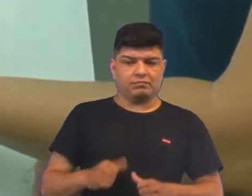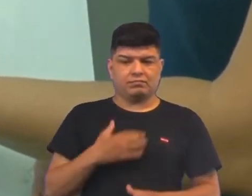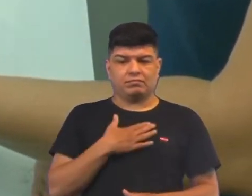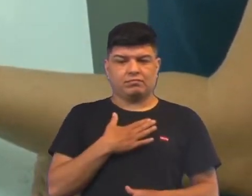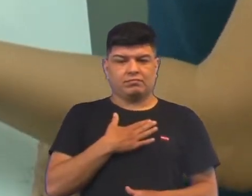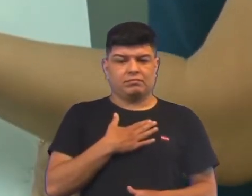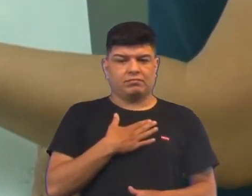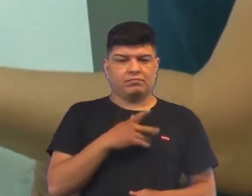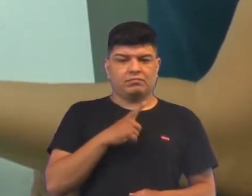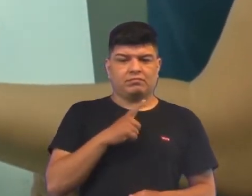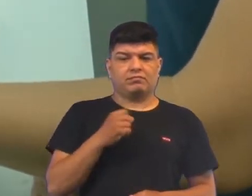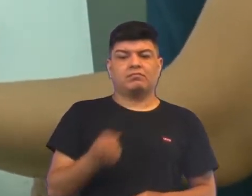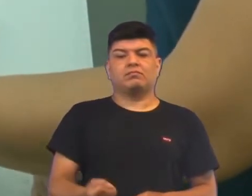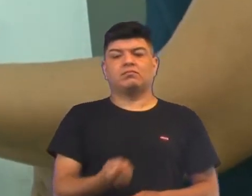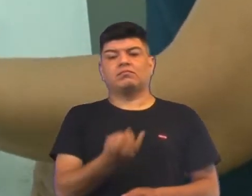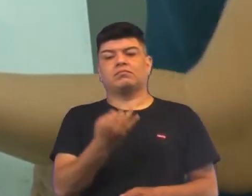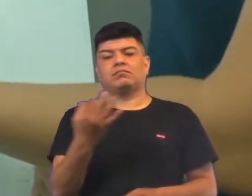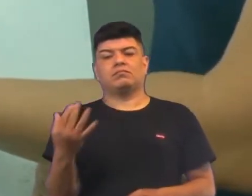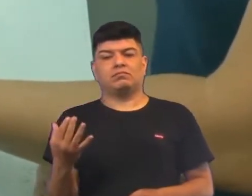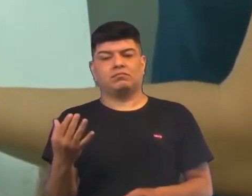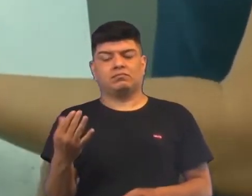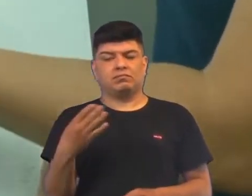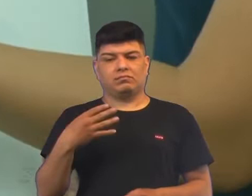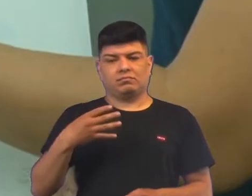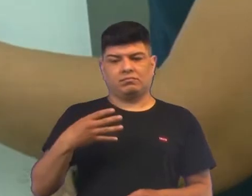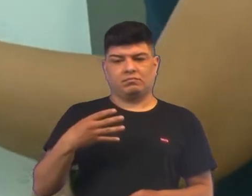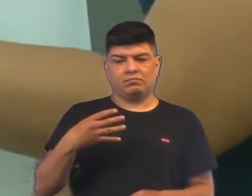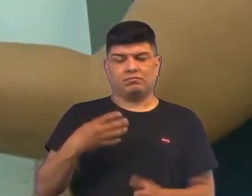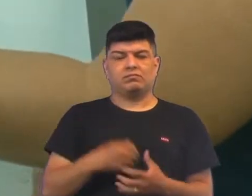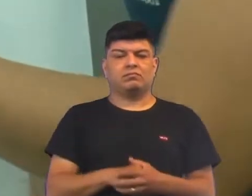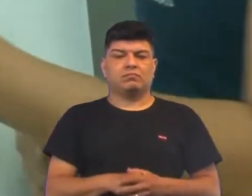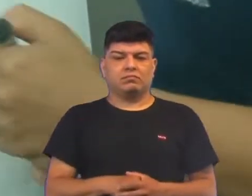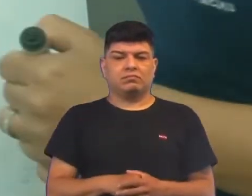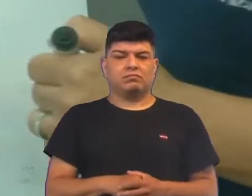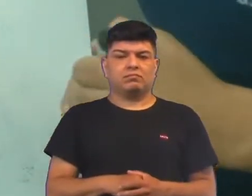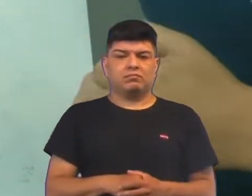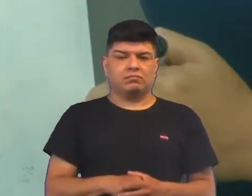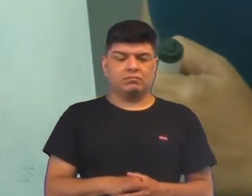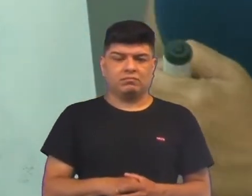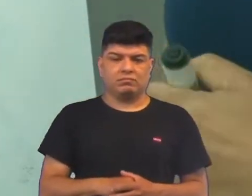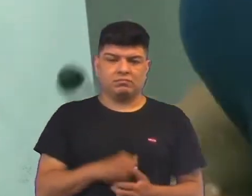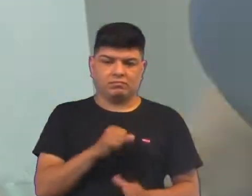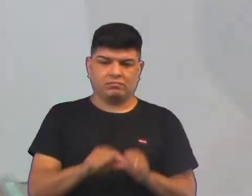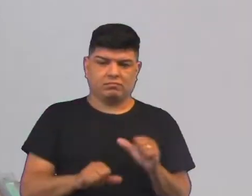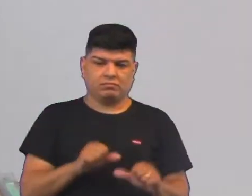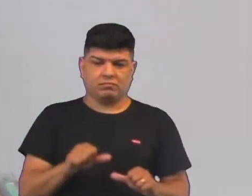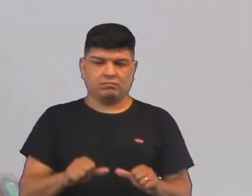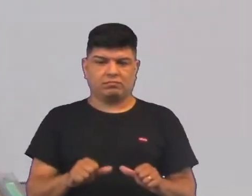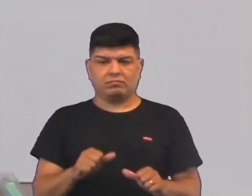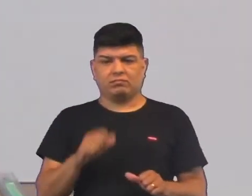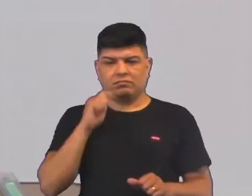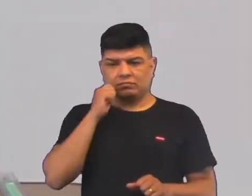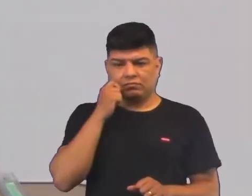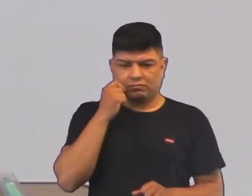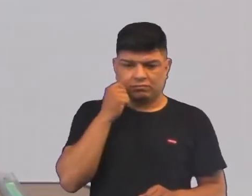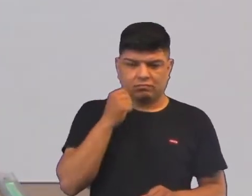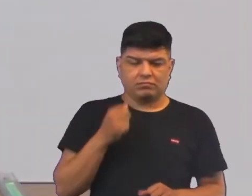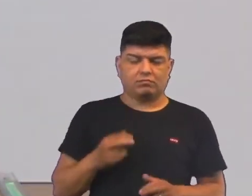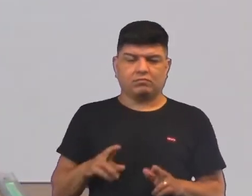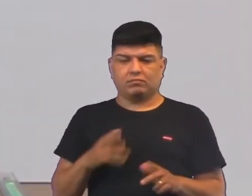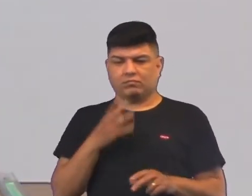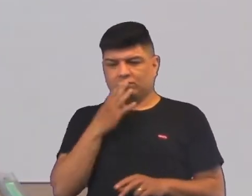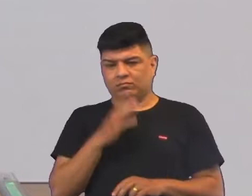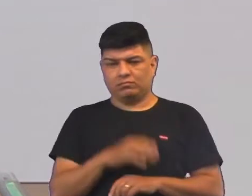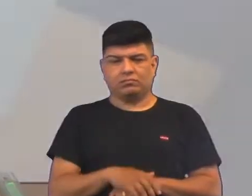forma geométrica, eu tenho quantas retas aqui? 4. E essa reta aqui, ó, vou até trocar a cor de pincel para você entender direitinho o que eu